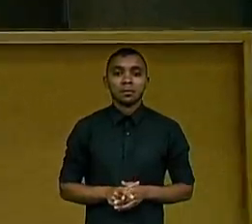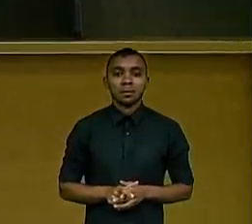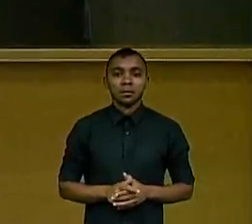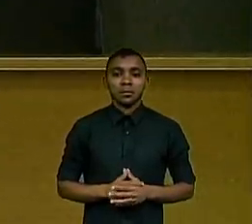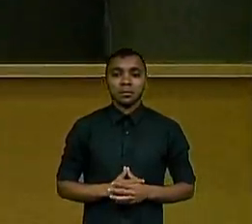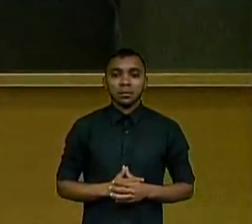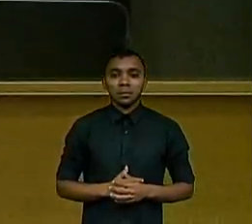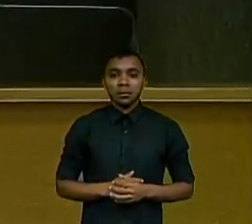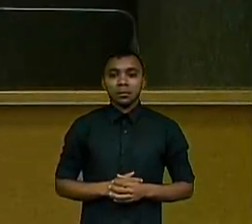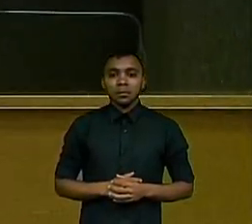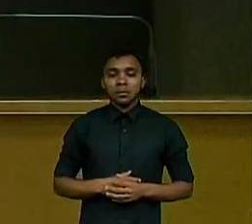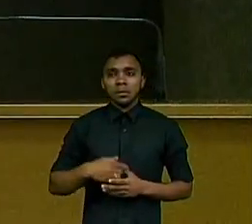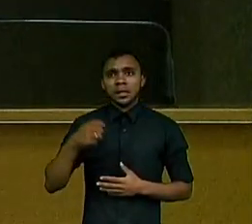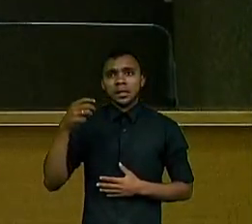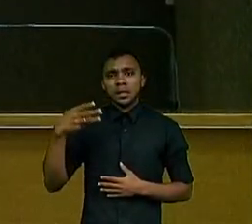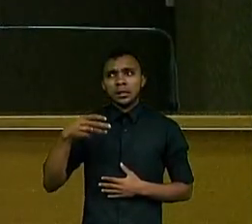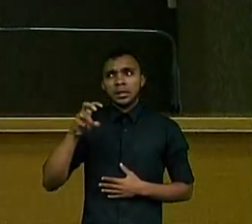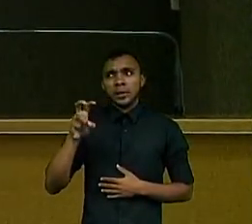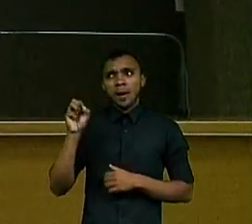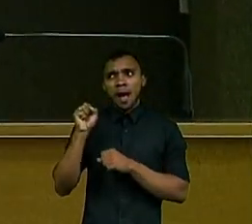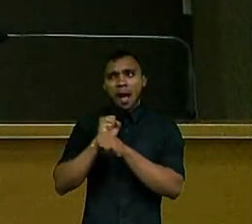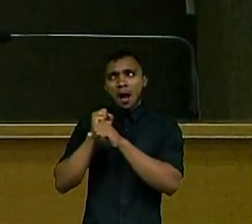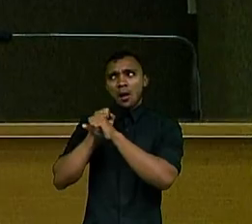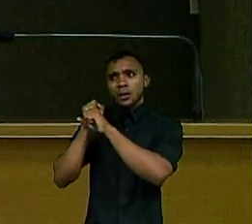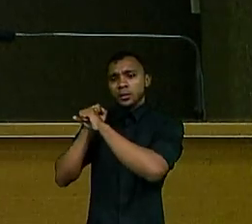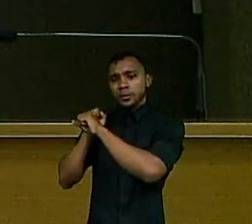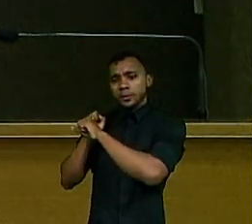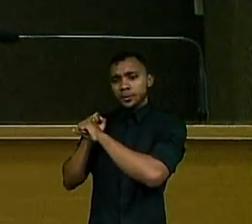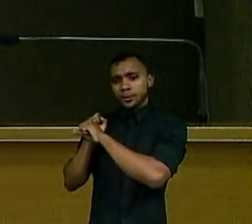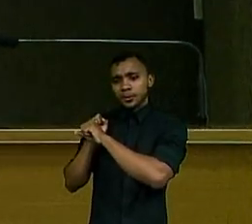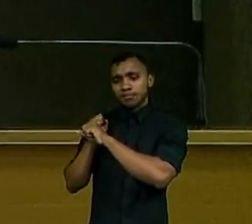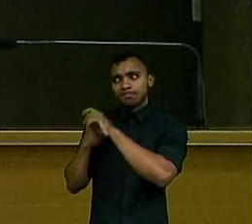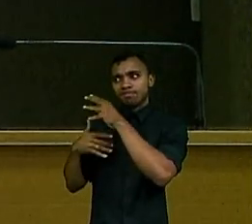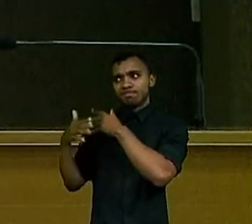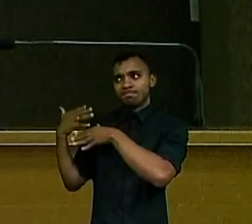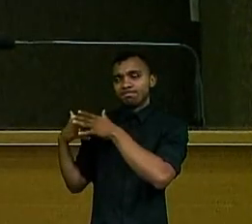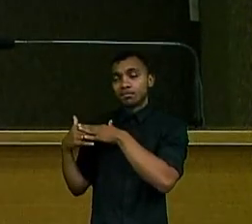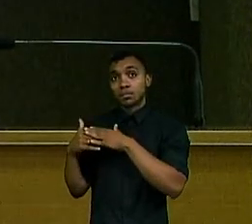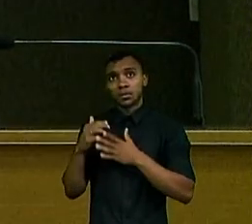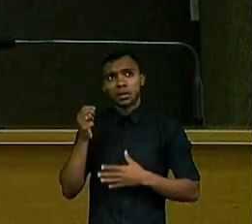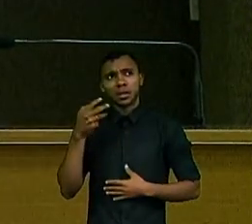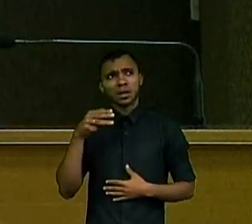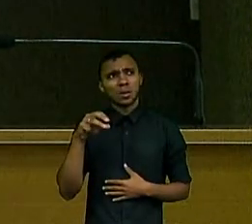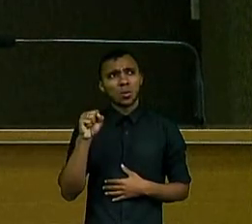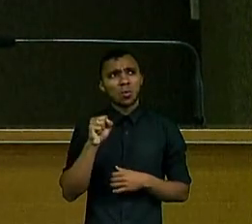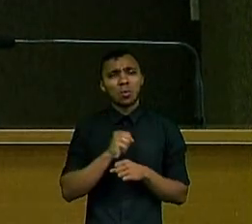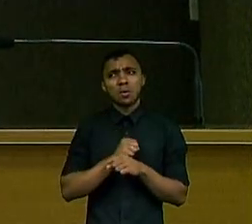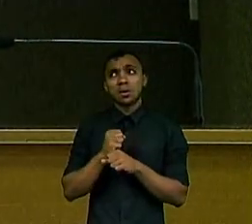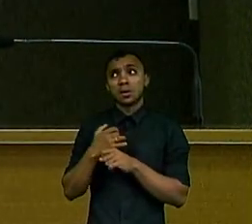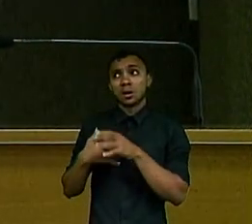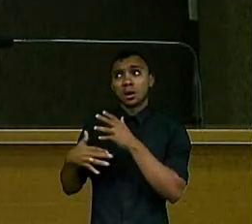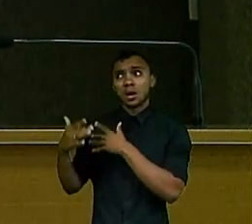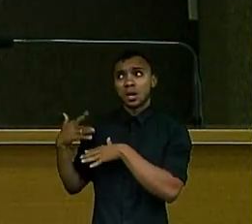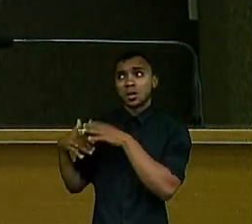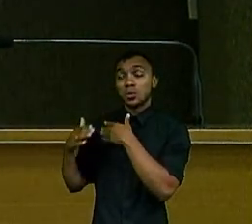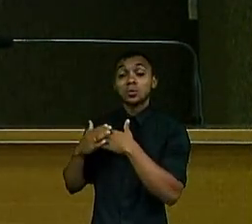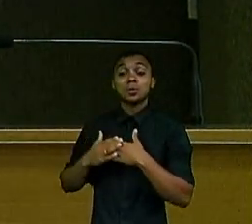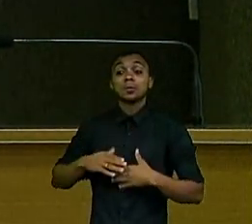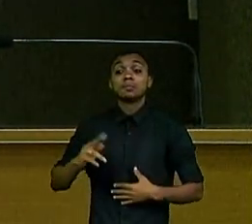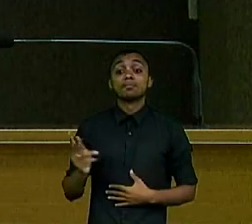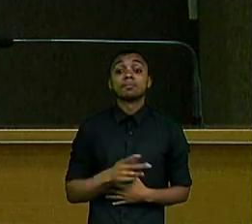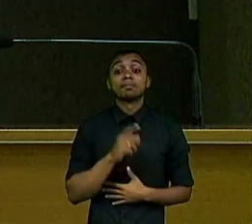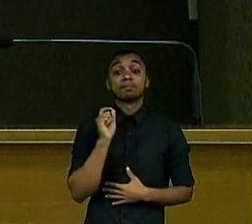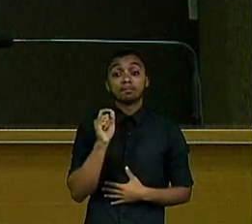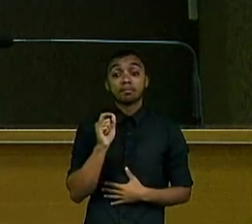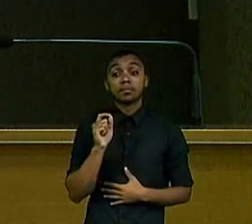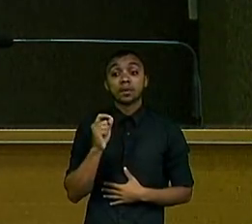35 anos atrás 38 anos atrás 38 anos atrás eu tava longe